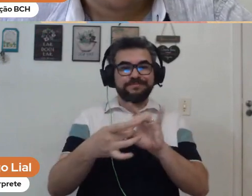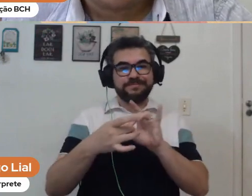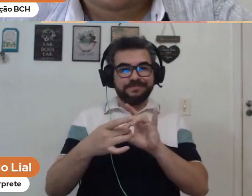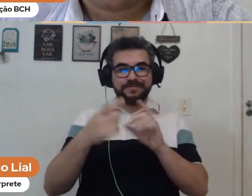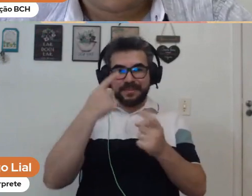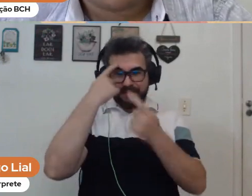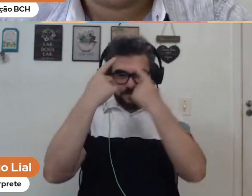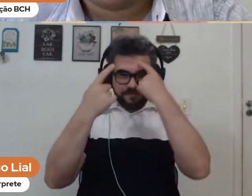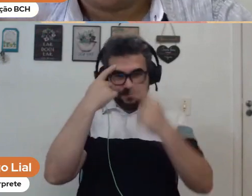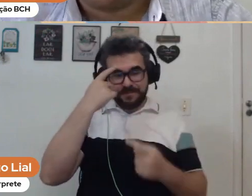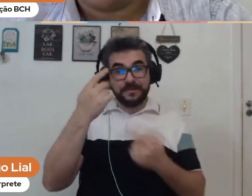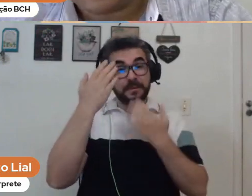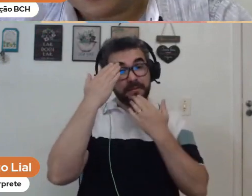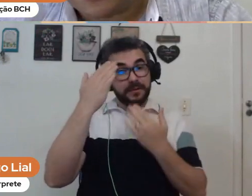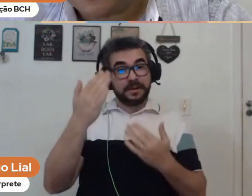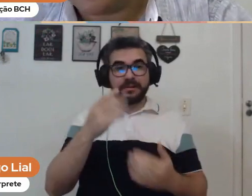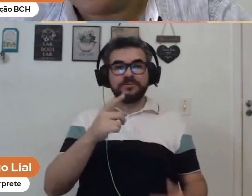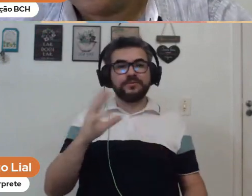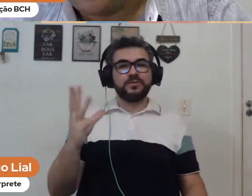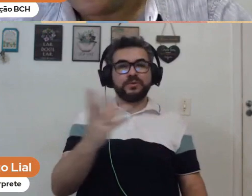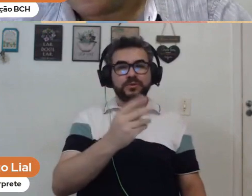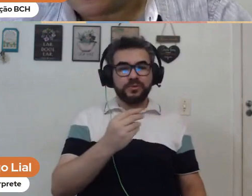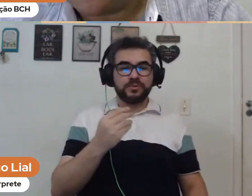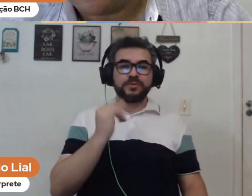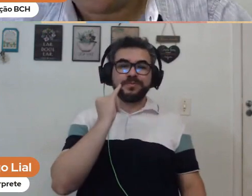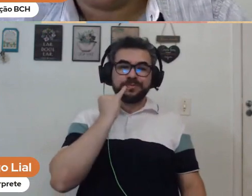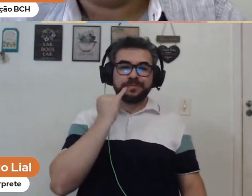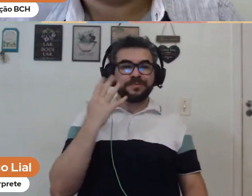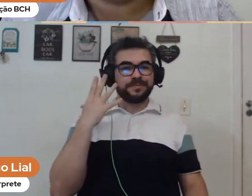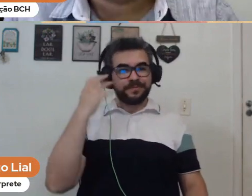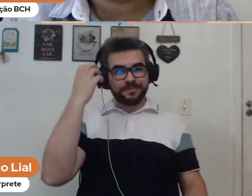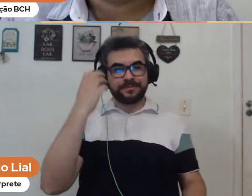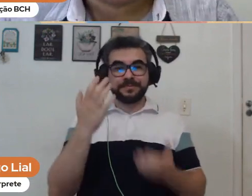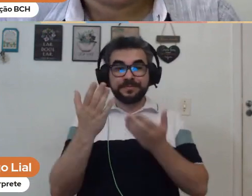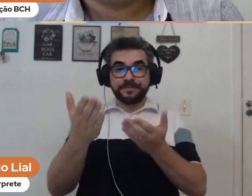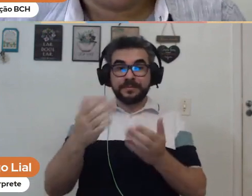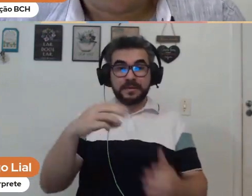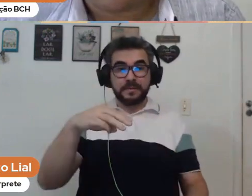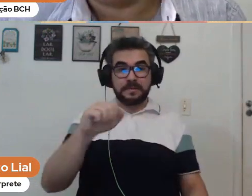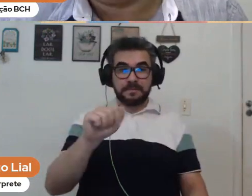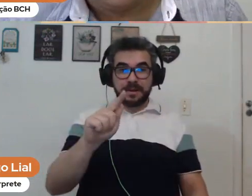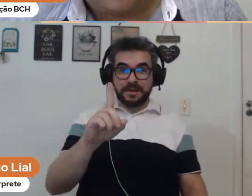Diego. Obrigado, Magda. Obrigado a você. Eu que agradeço, né? Quase 12 horas de evento.